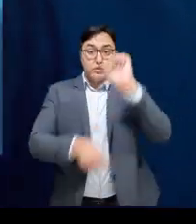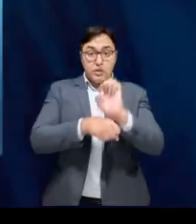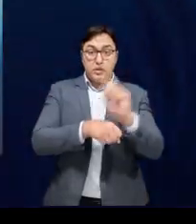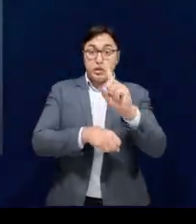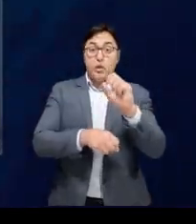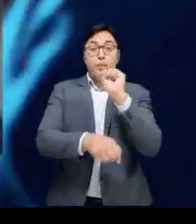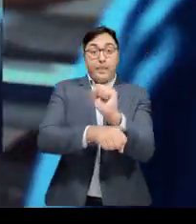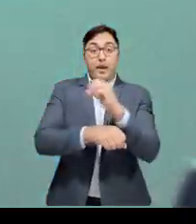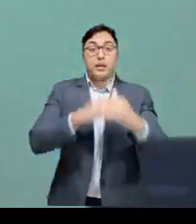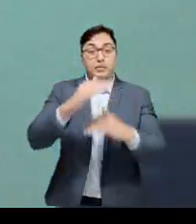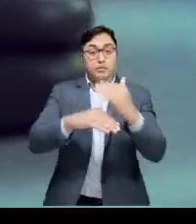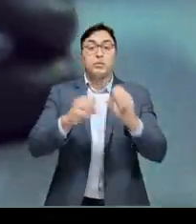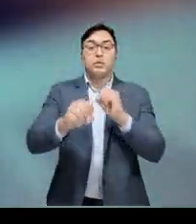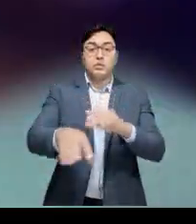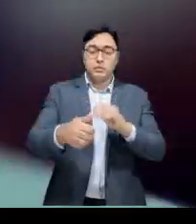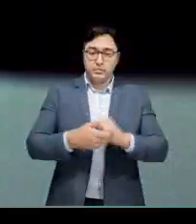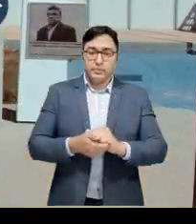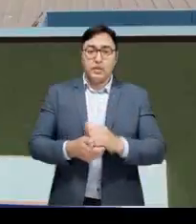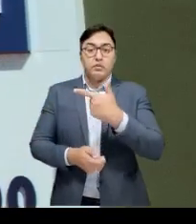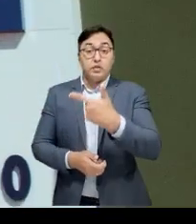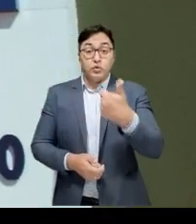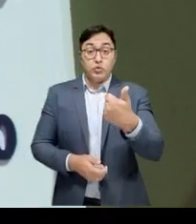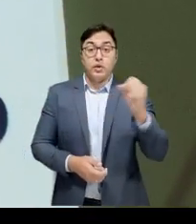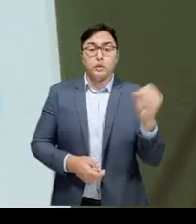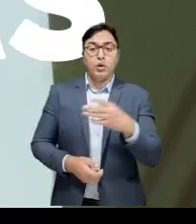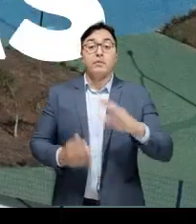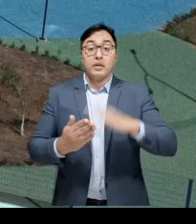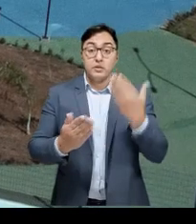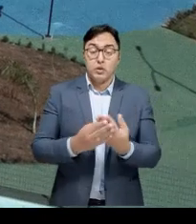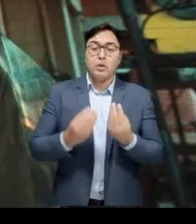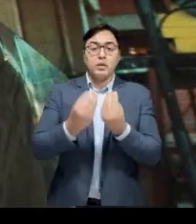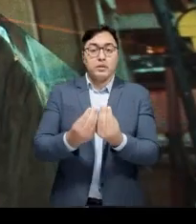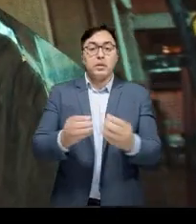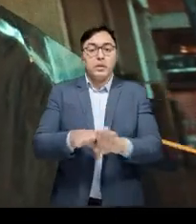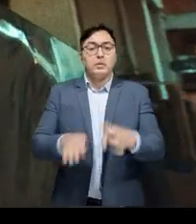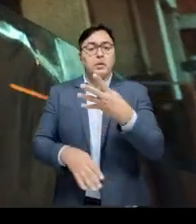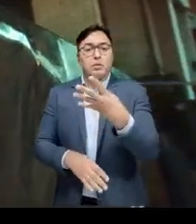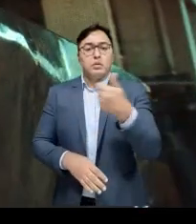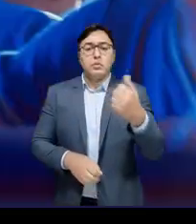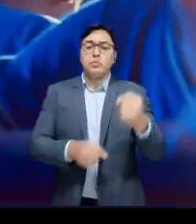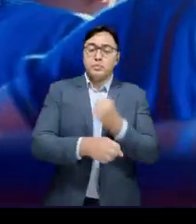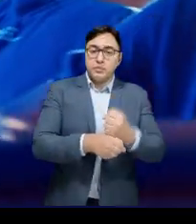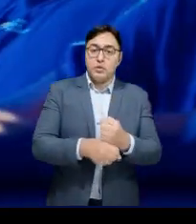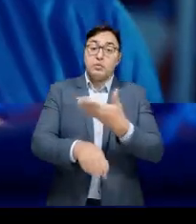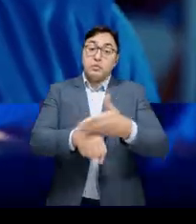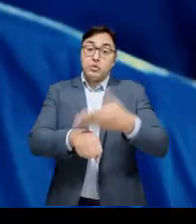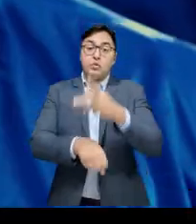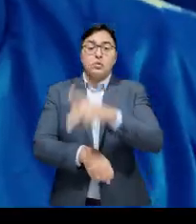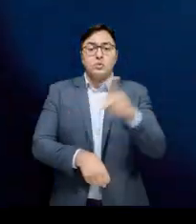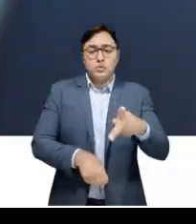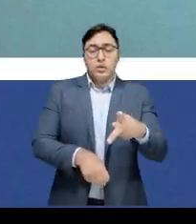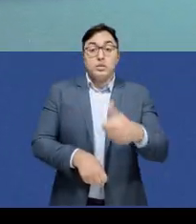Mato Grosso é o estado que não para de avançar na educação. Com 21 novas escolas entregues e 41 em construção. Capacitação